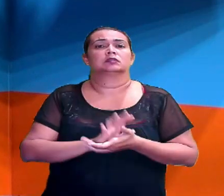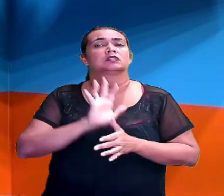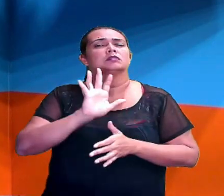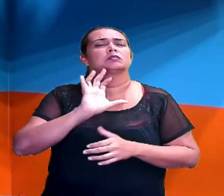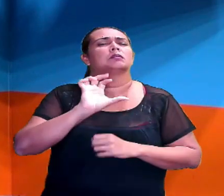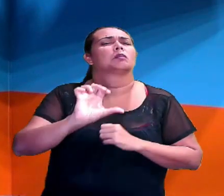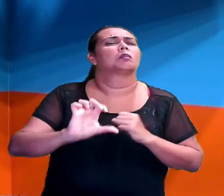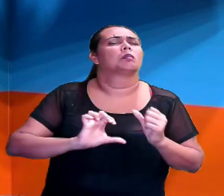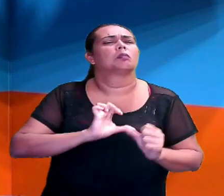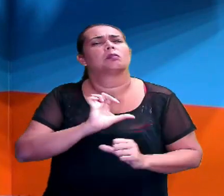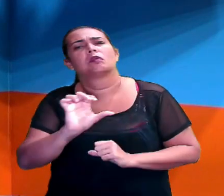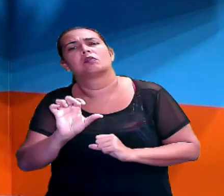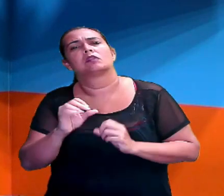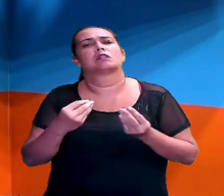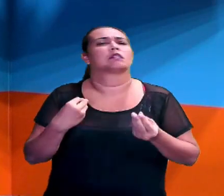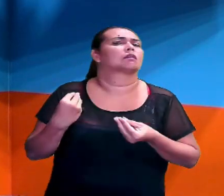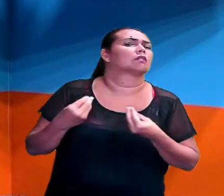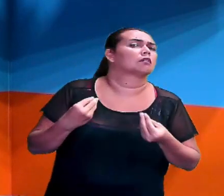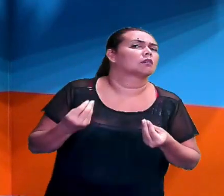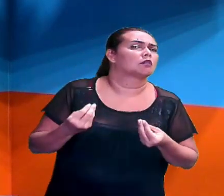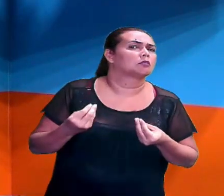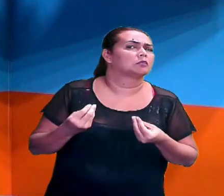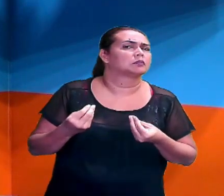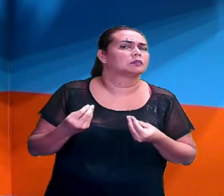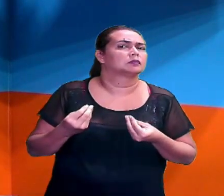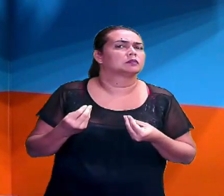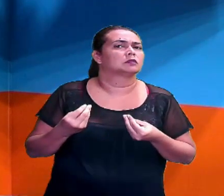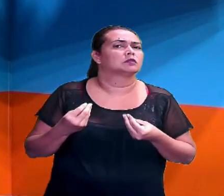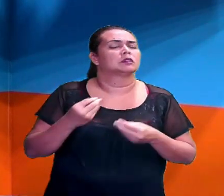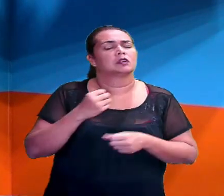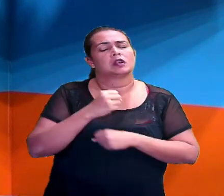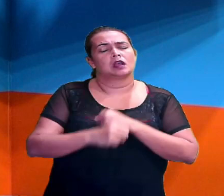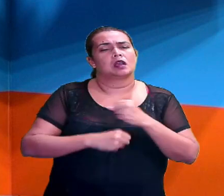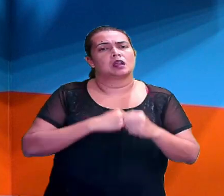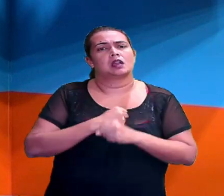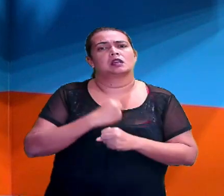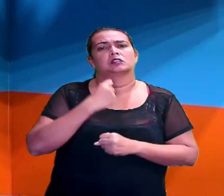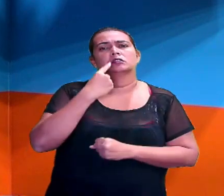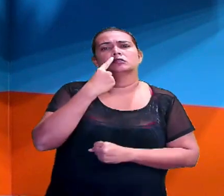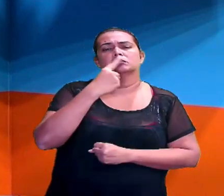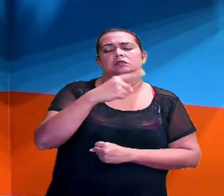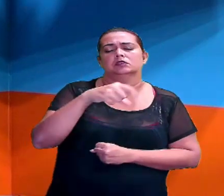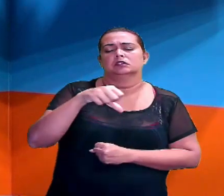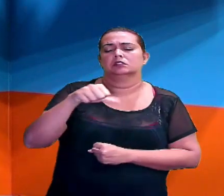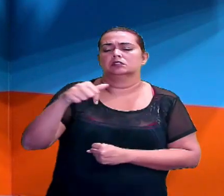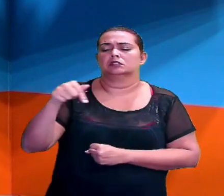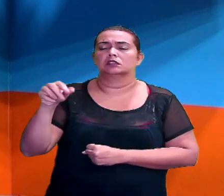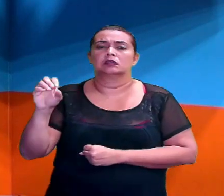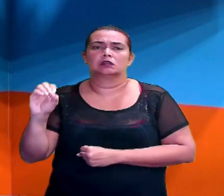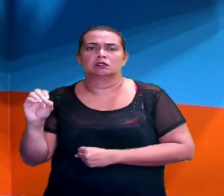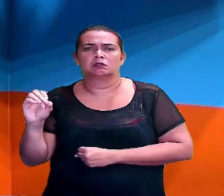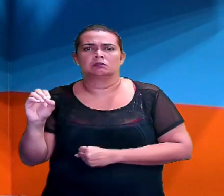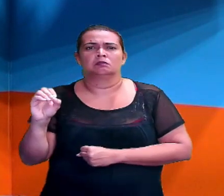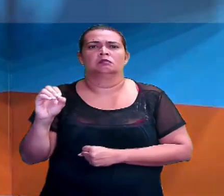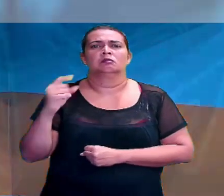que a gente vai chegar lá na década de 70, né? Porque até antes, né, como nós podemos ver na imagem, aqui nós